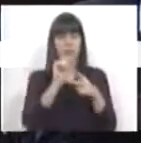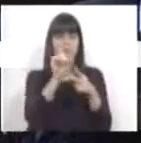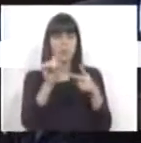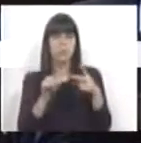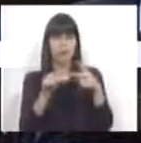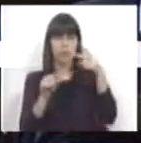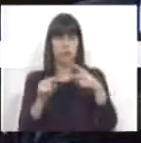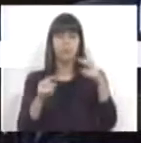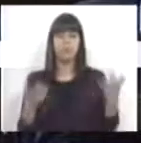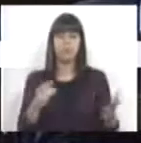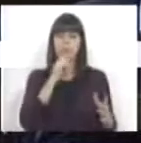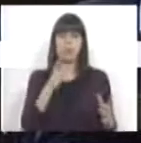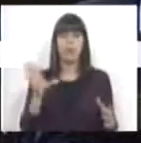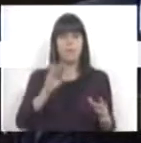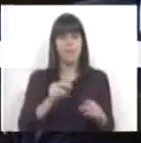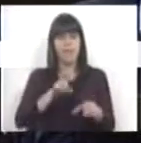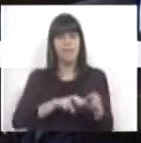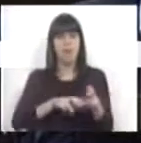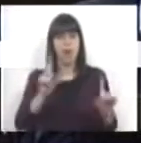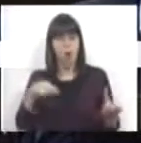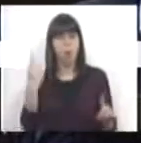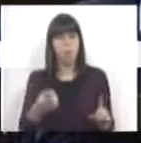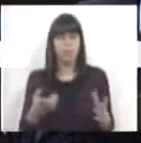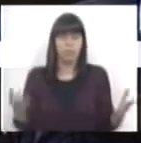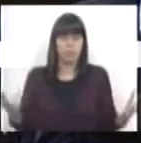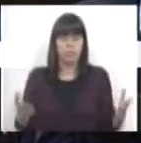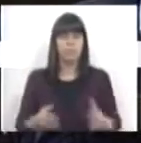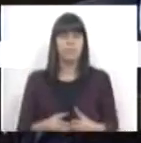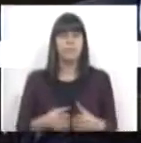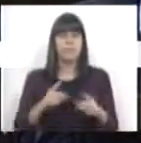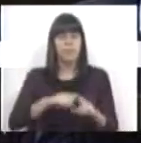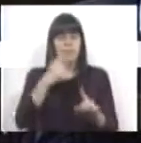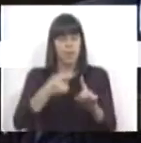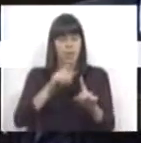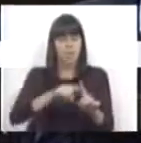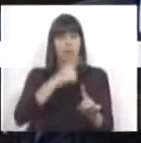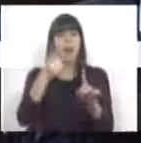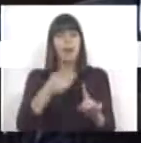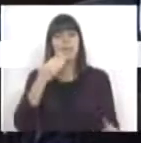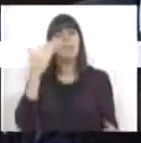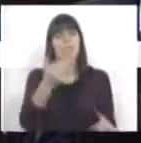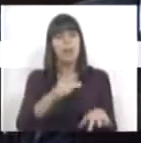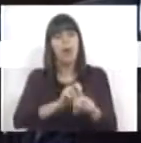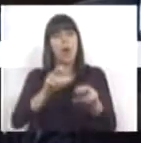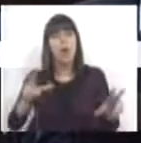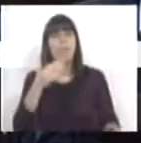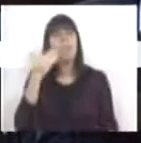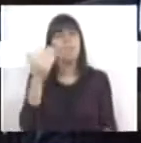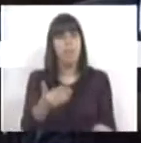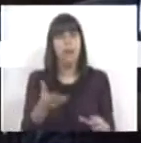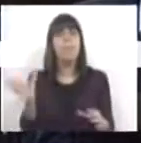questões. Sim, poderia haver mais vagas. Aliás, ano após ano são solicitados pelos